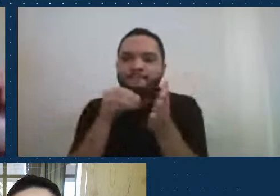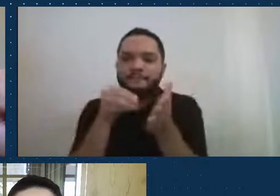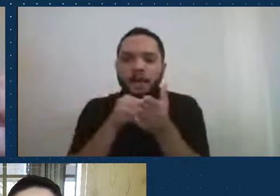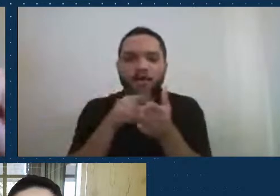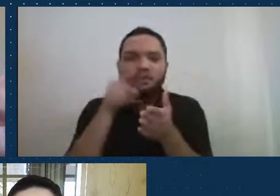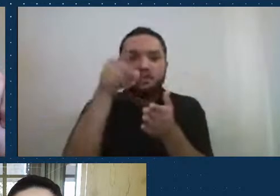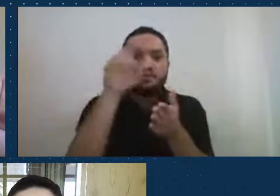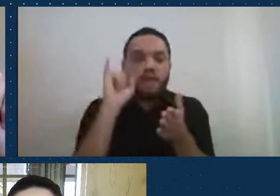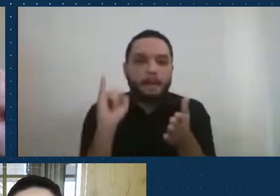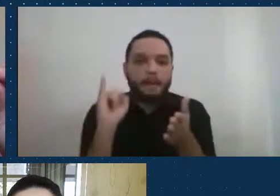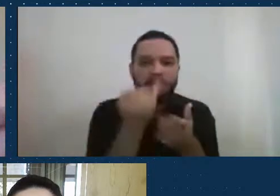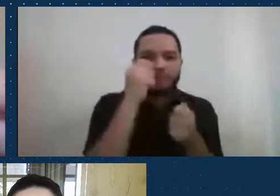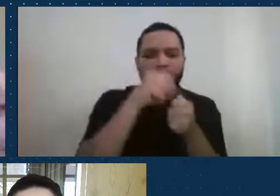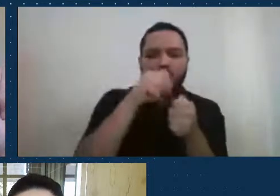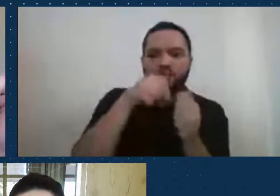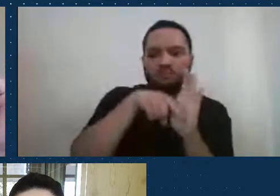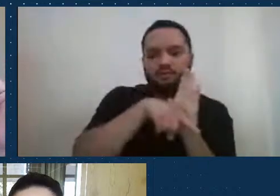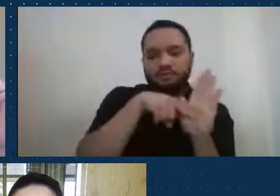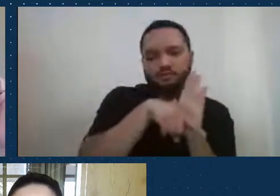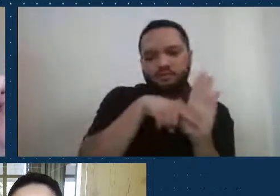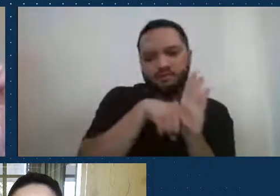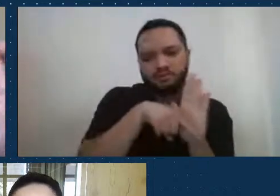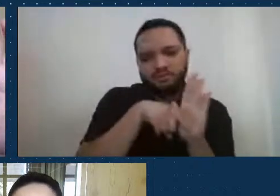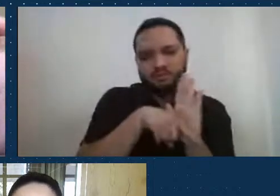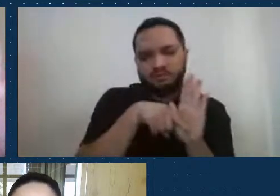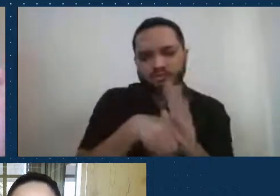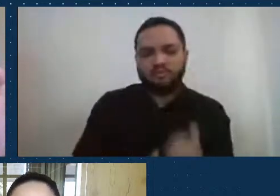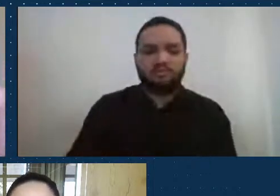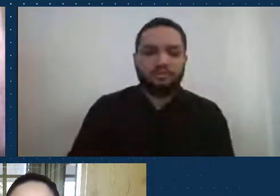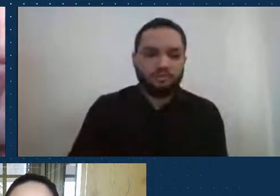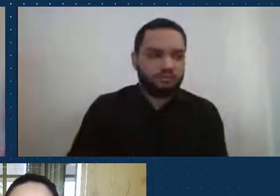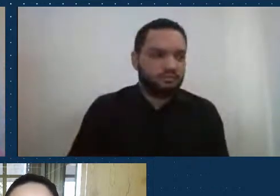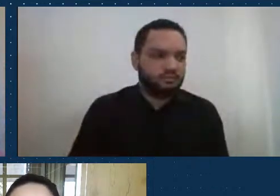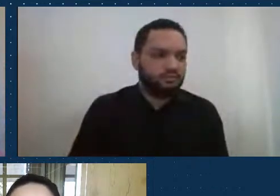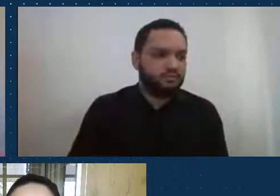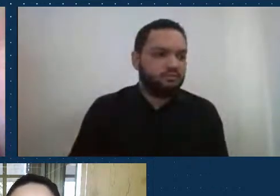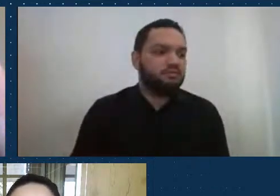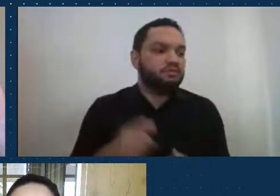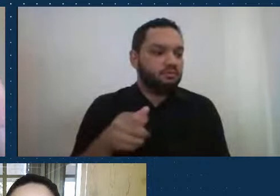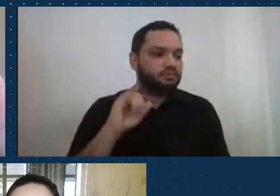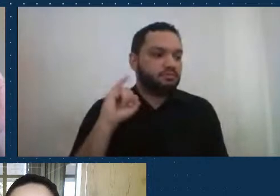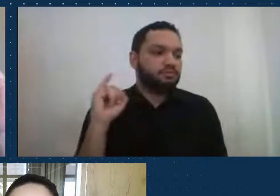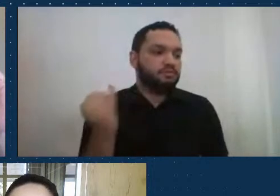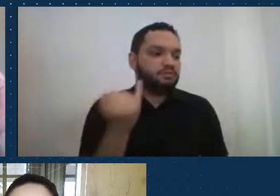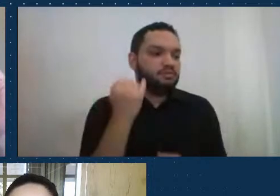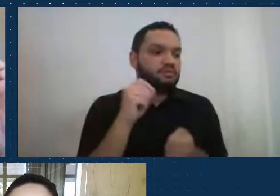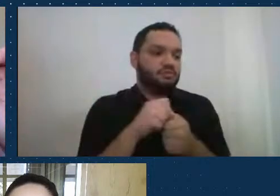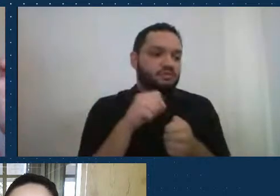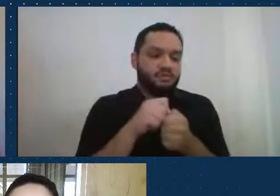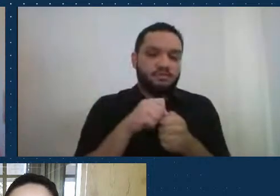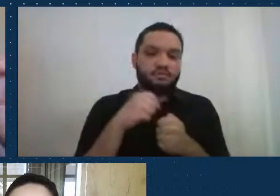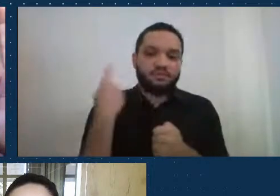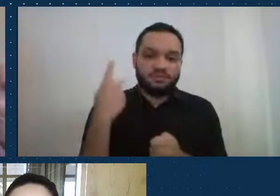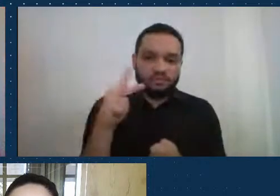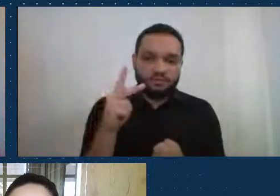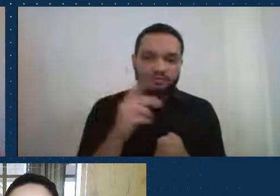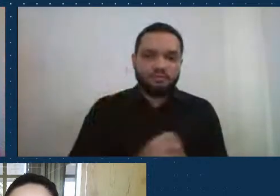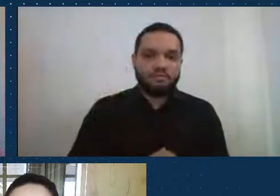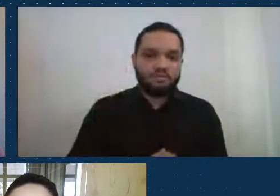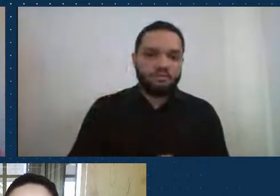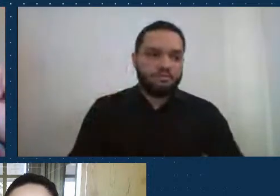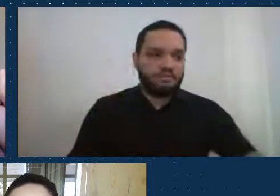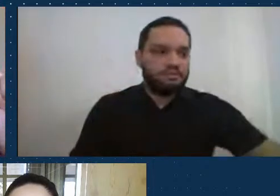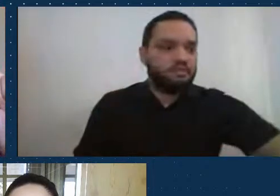aspectos daquele tema que ainda não foram abordados. E é exatamente aí onde você vai plantar a sua semente. Ó, ainda